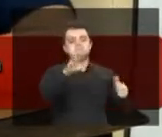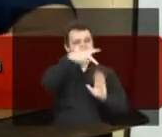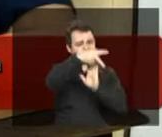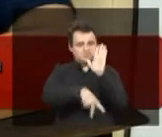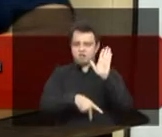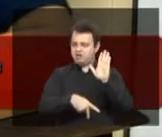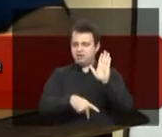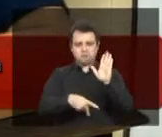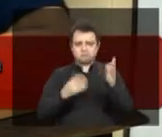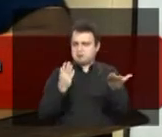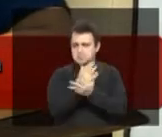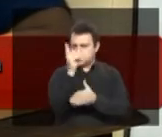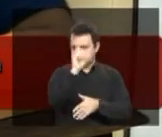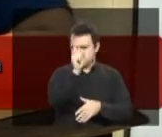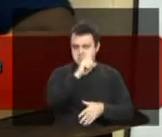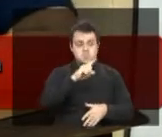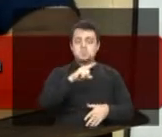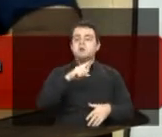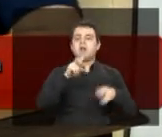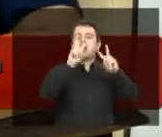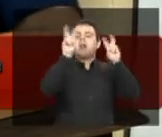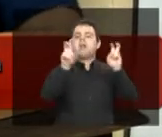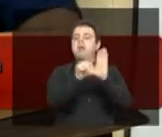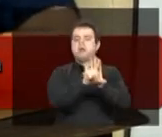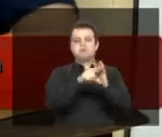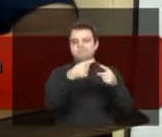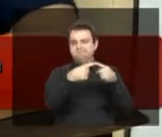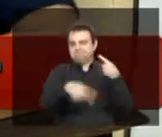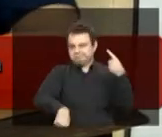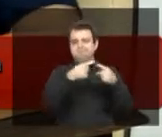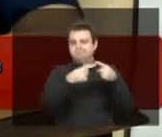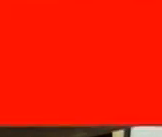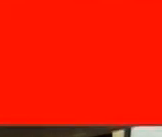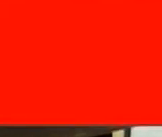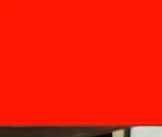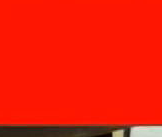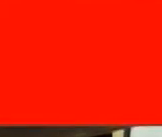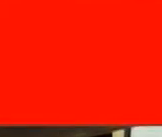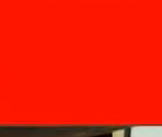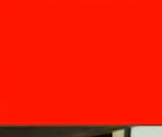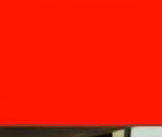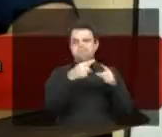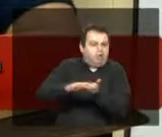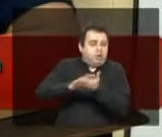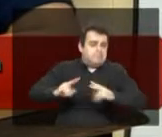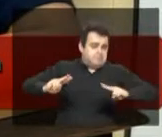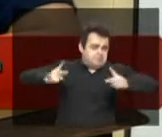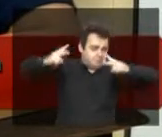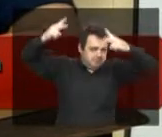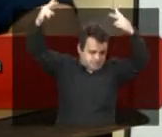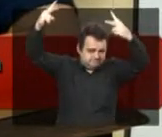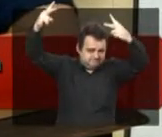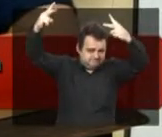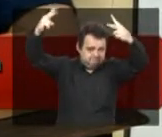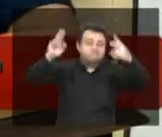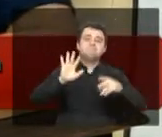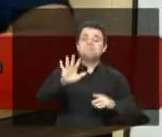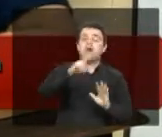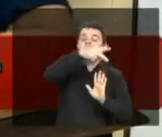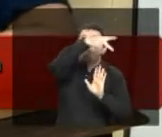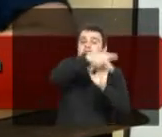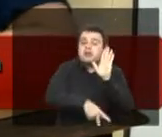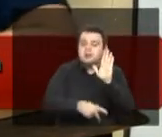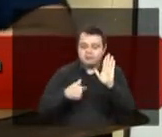passou, foi considerado inconstitucional, até porque ia ter muitos gastos, enfim, só que o meu projeto não